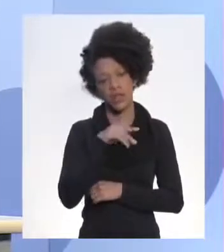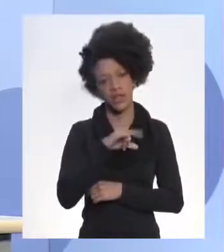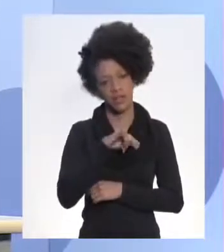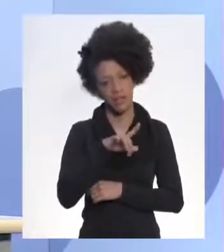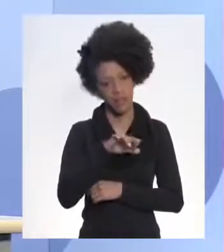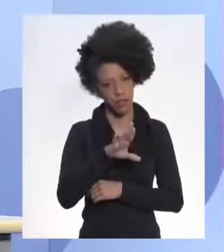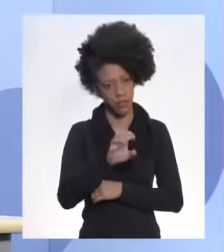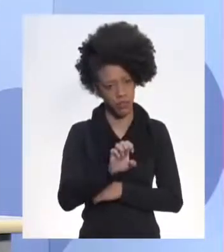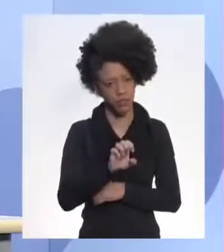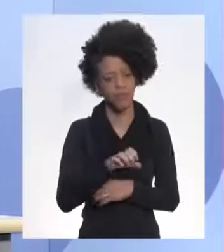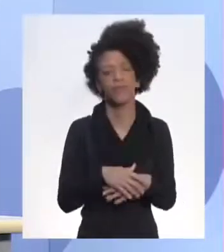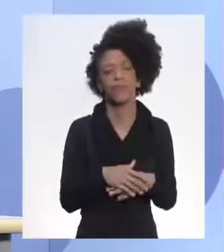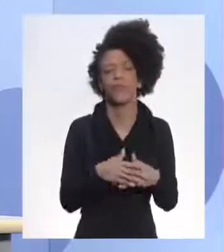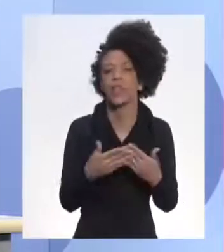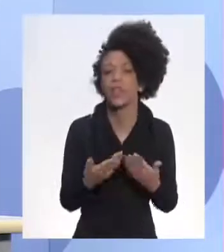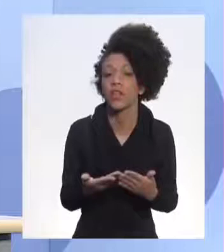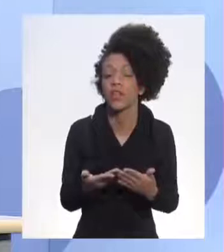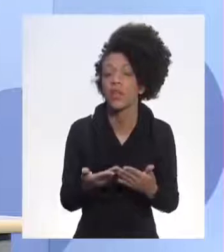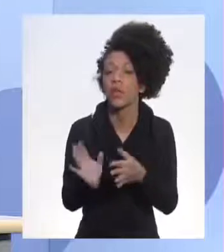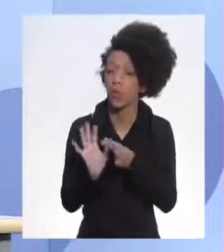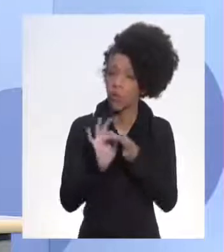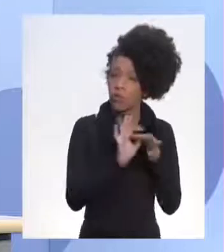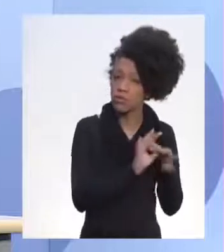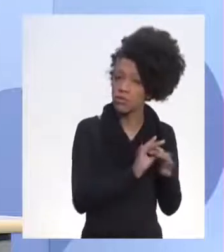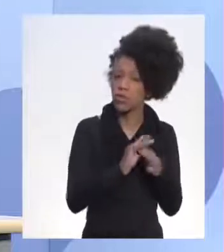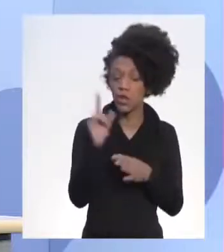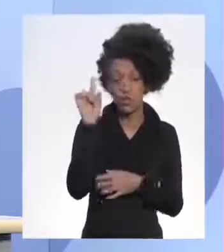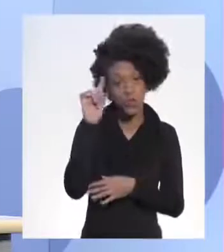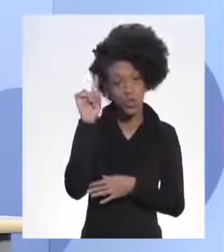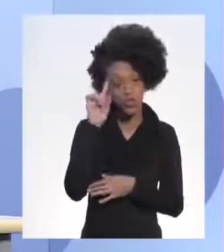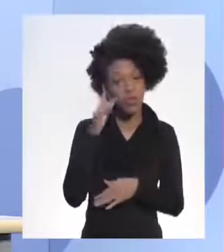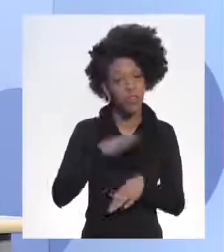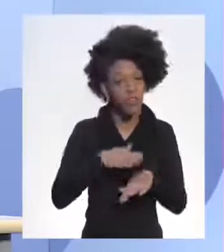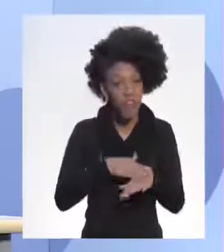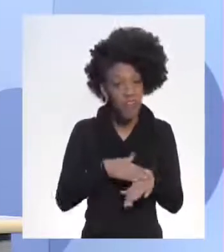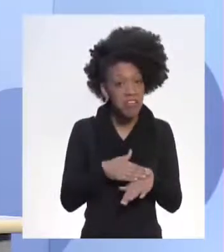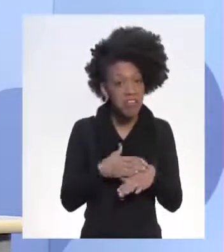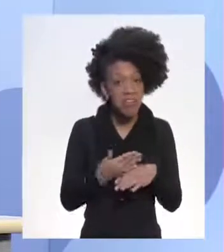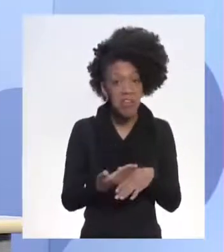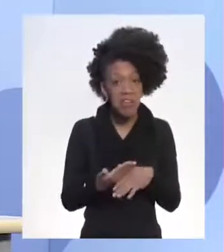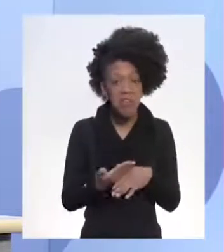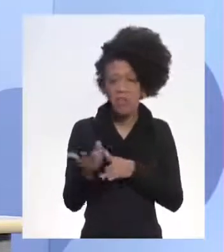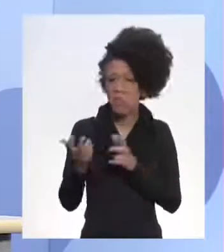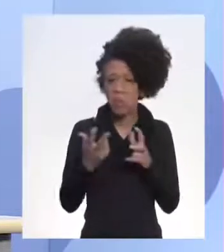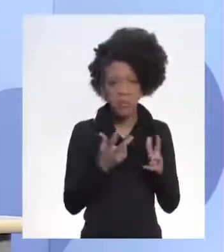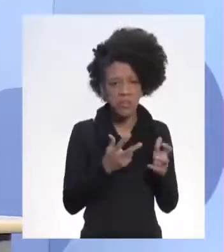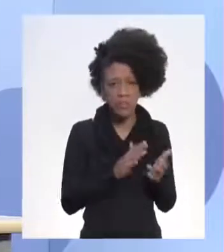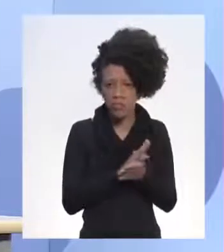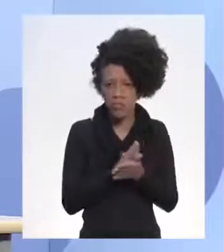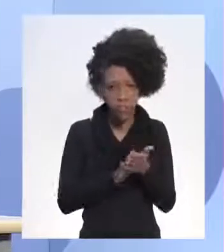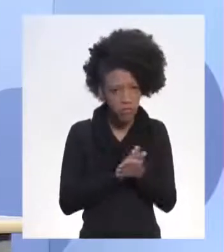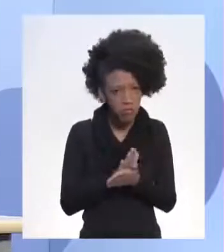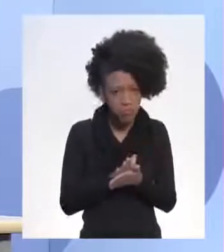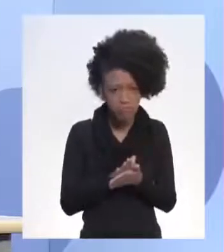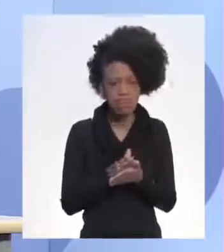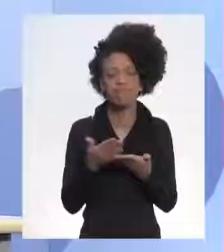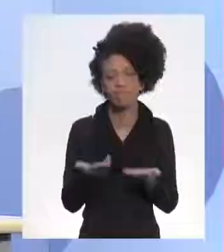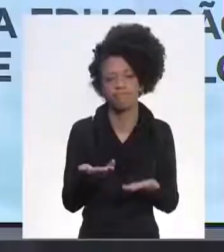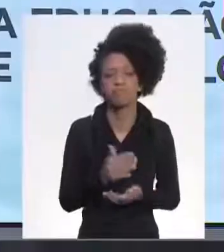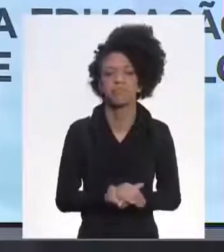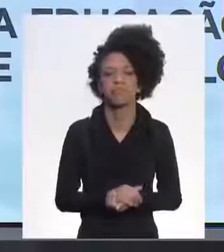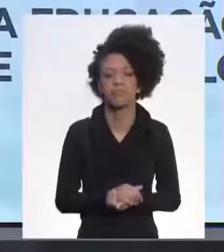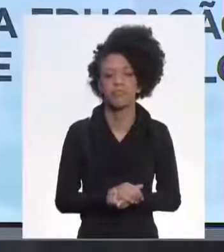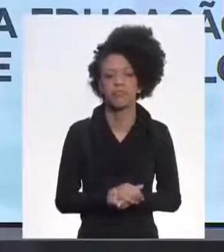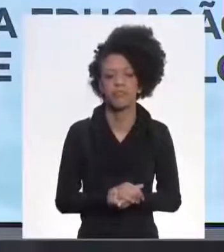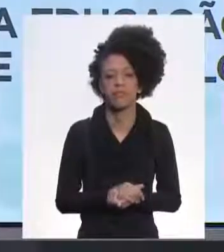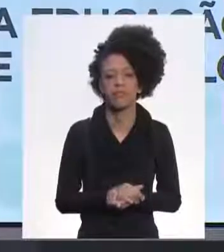muito rotineiros, né, Jonas? E acaba acontecendo, a gente faz e não identifica necessariamente. Isso mesmo,